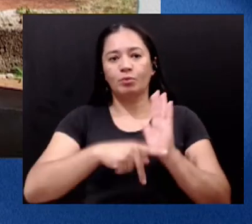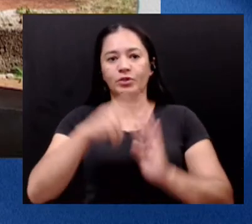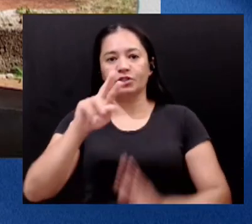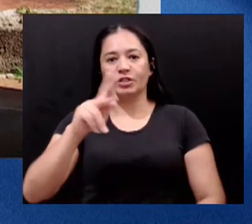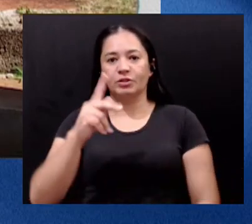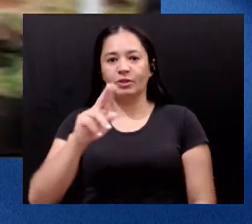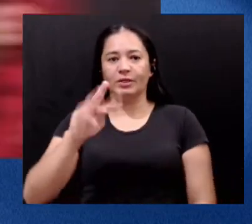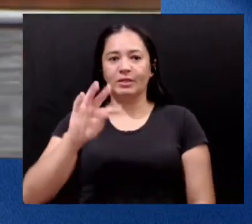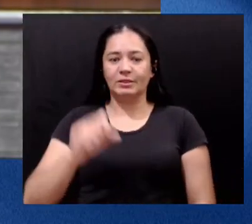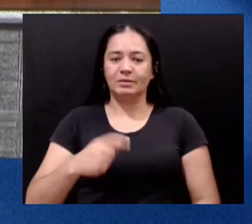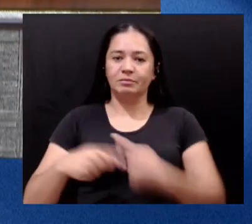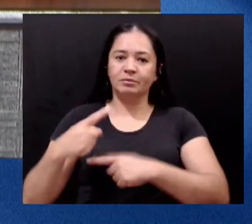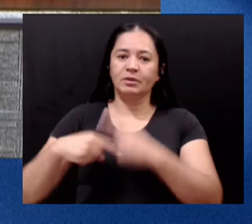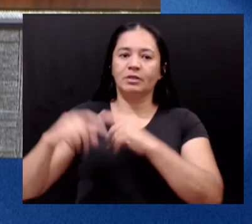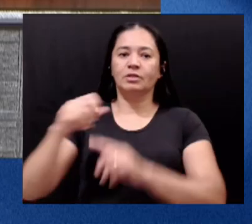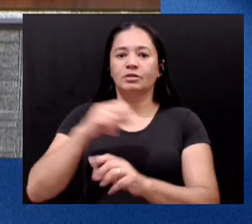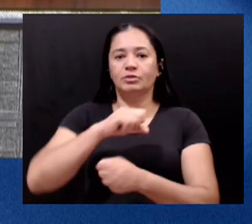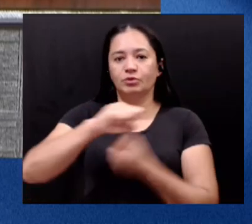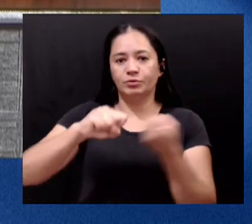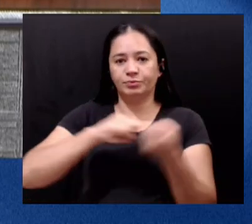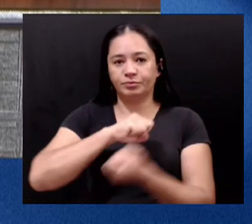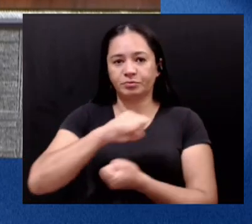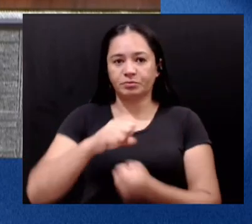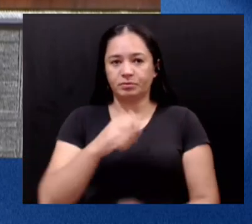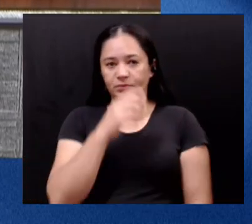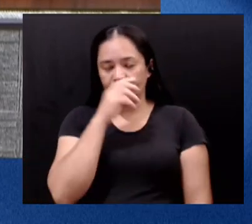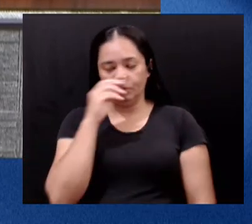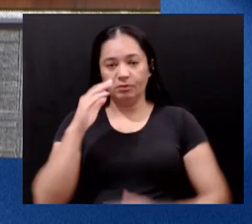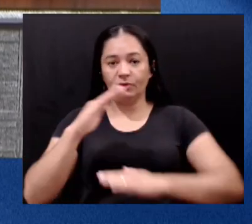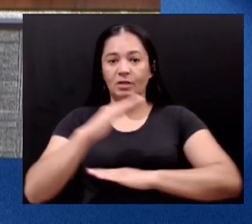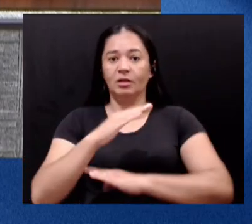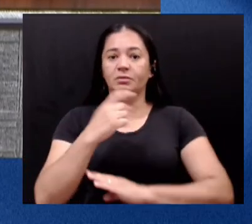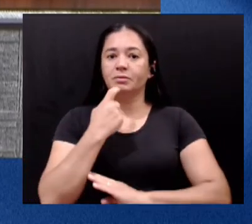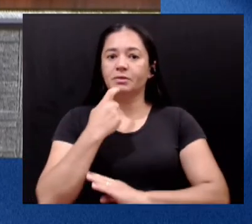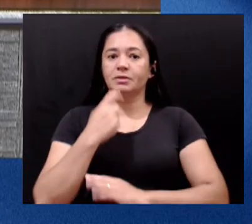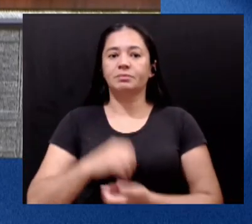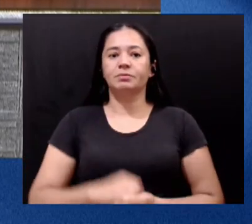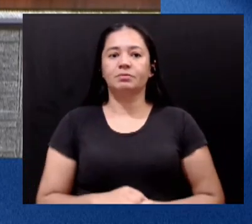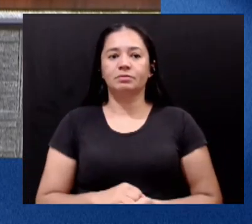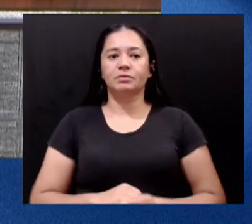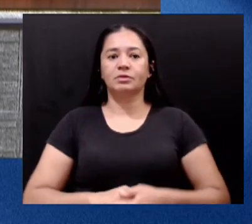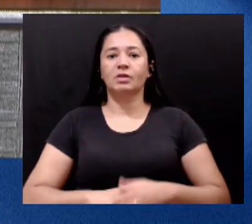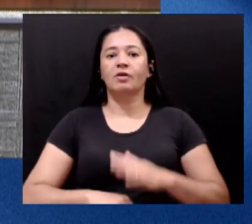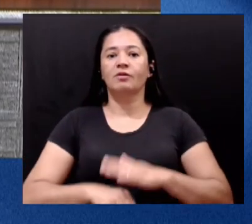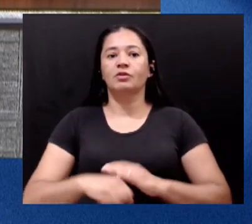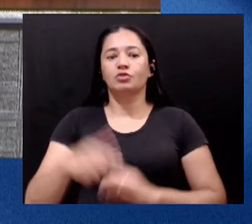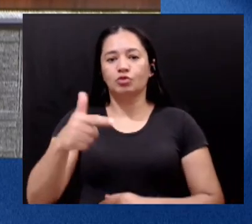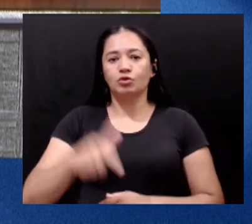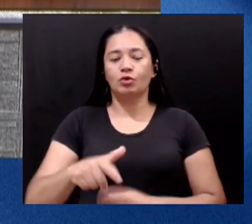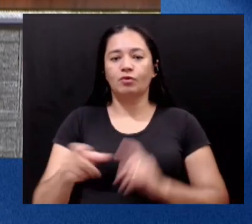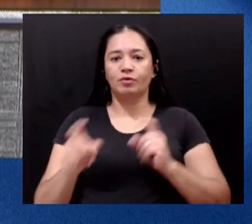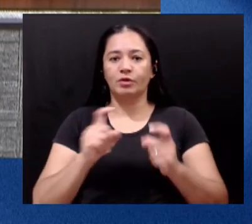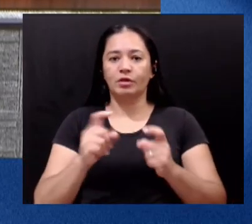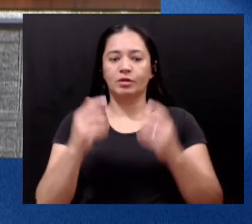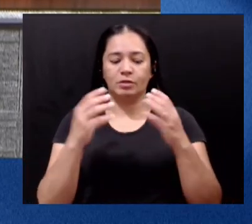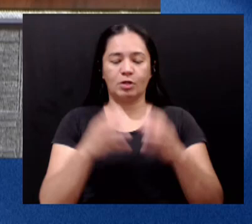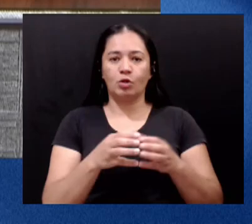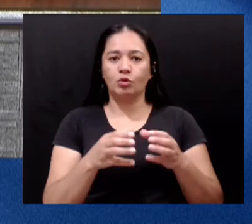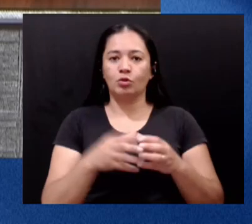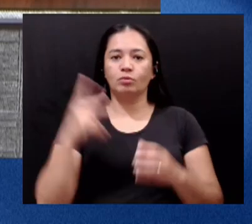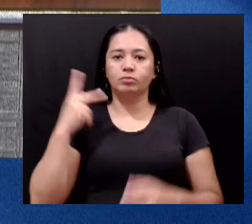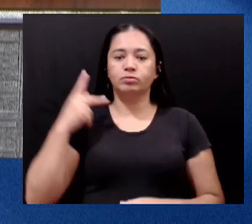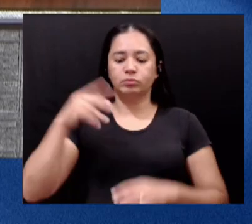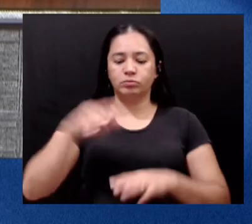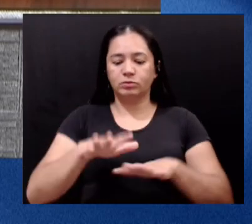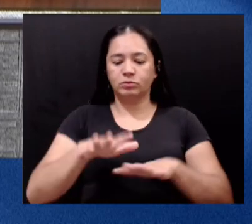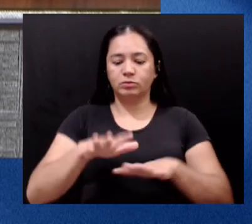Desenvolvimento Sustentável. Câmara Municipal de Campinas realiza mais uma reunião da Frente Parlamentar da Educação. E